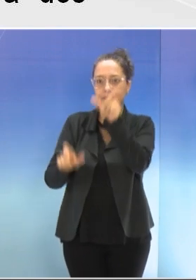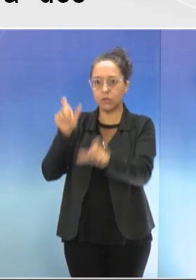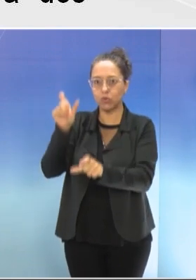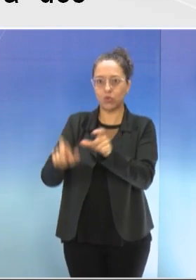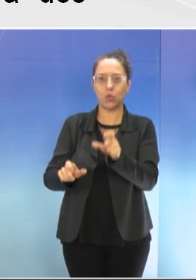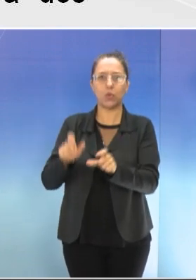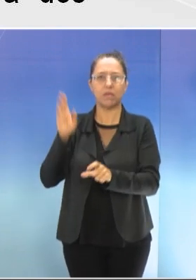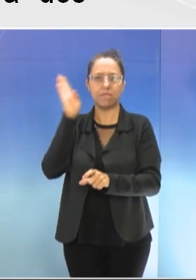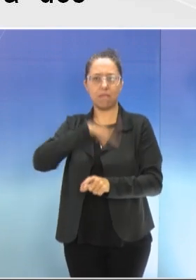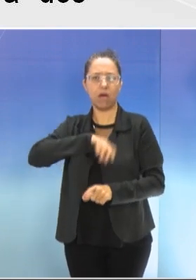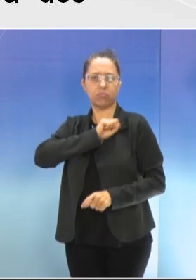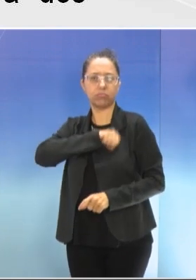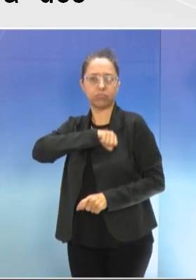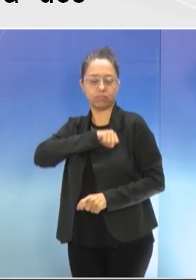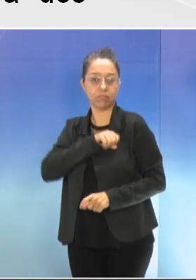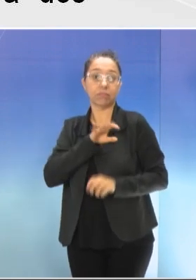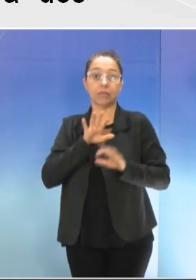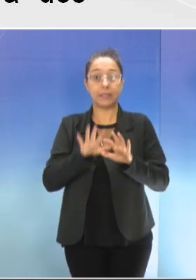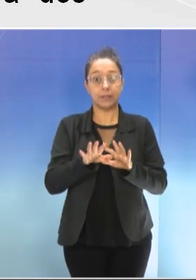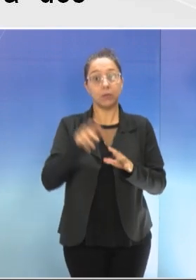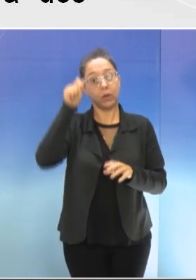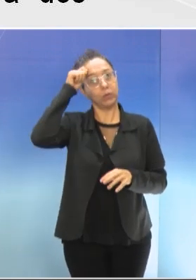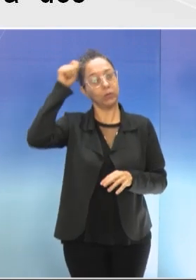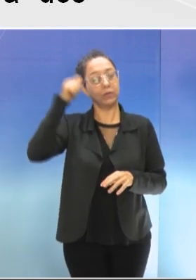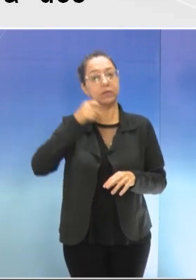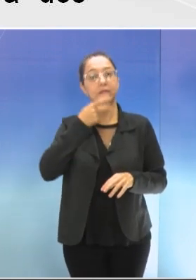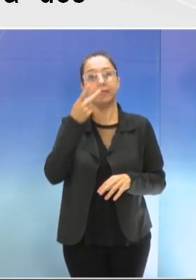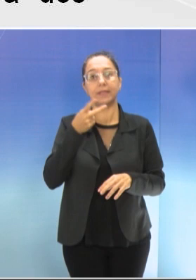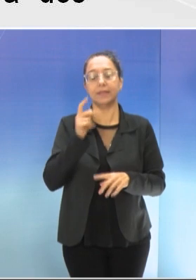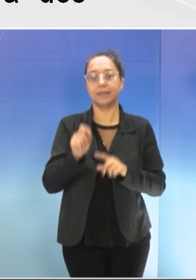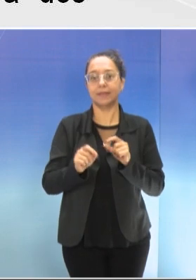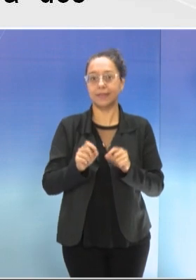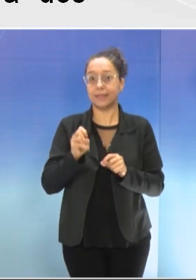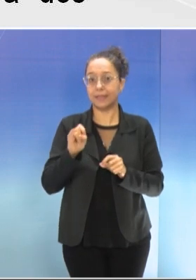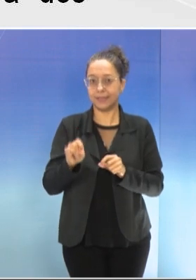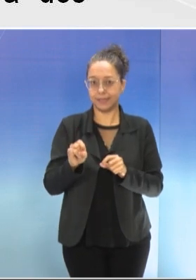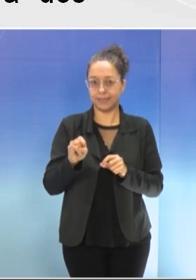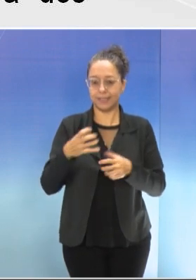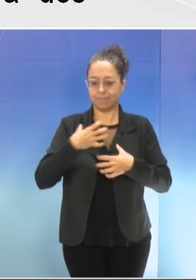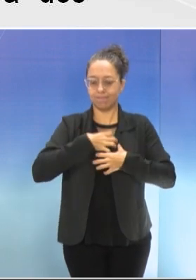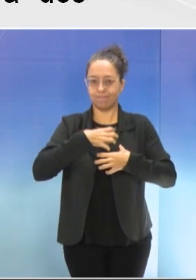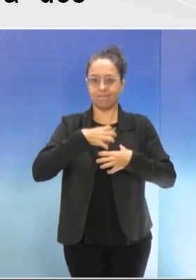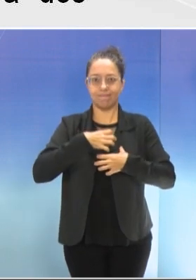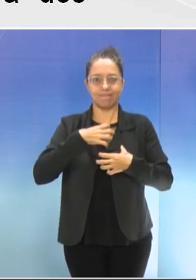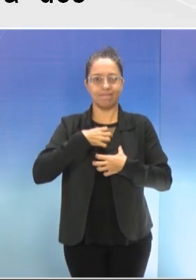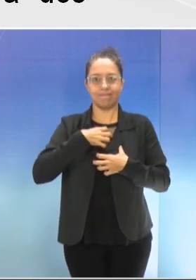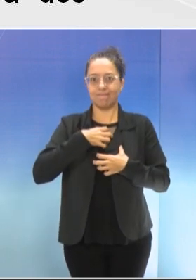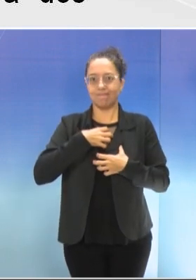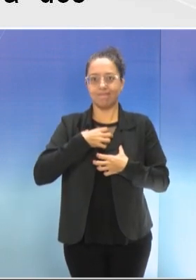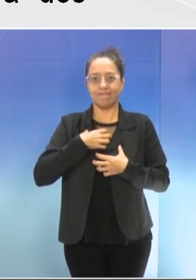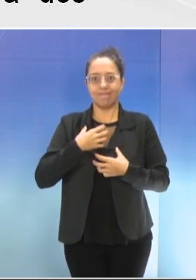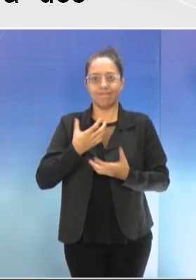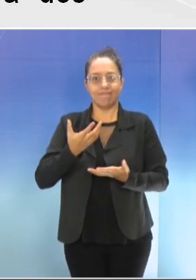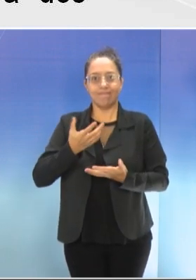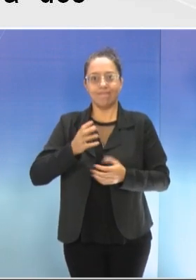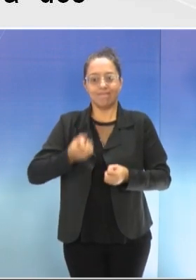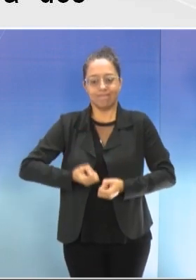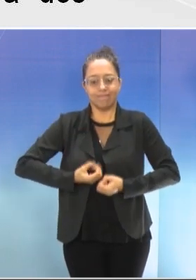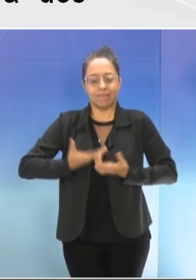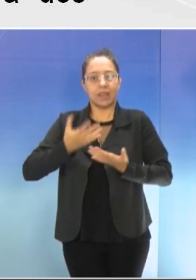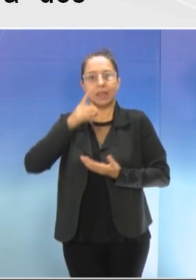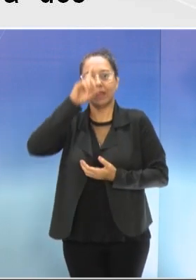naturalmente mau. Esse autor deveria dizer que, sendo o estado de natureza aquele em que